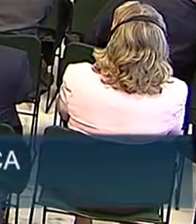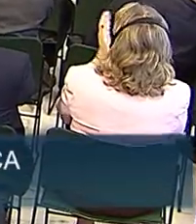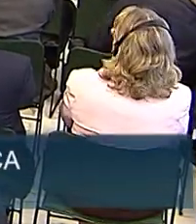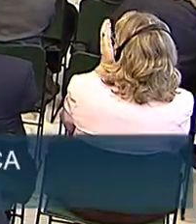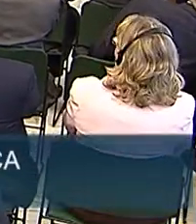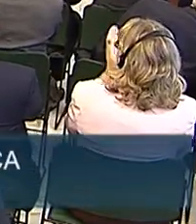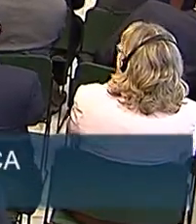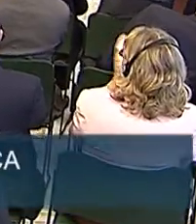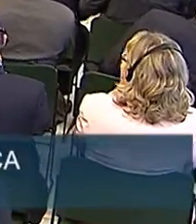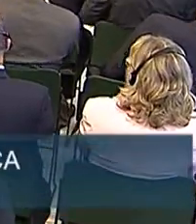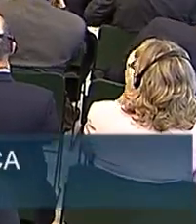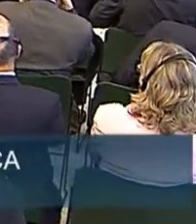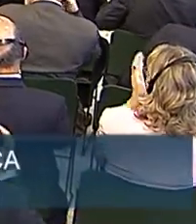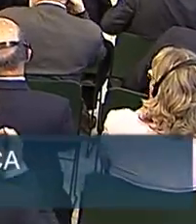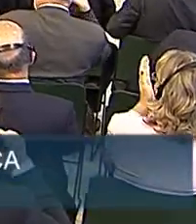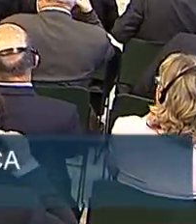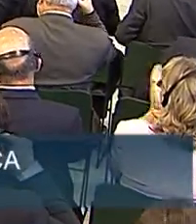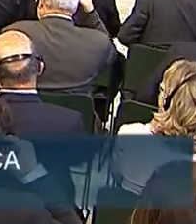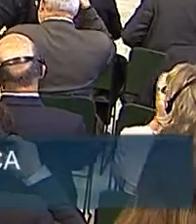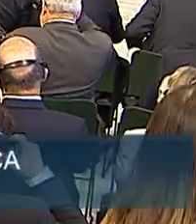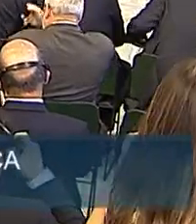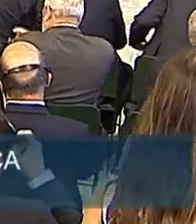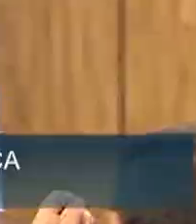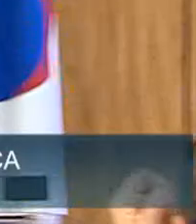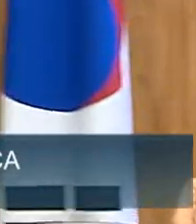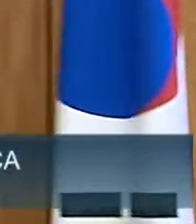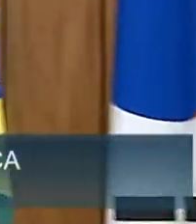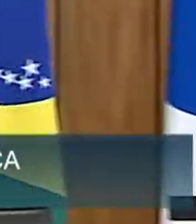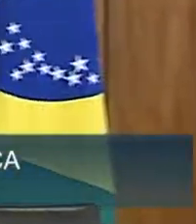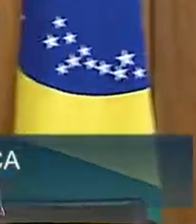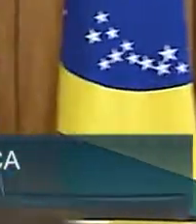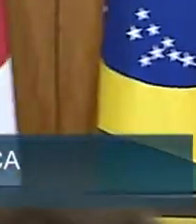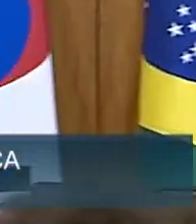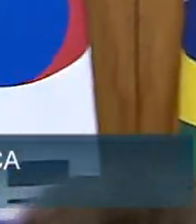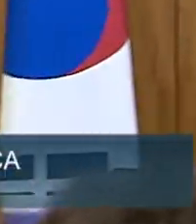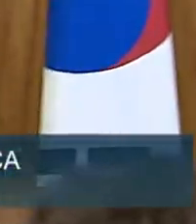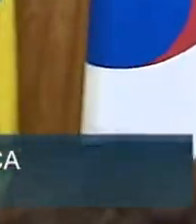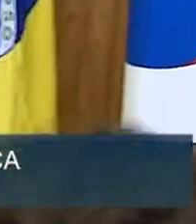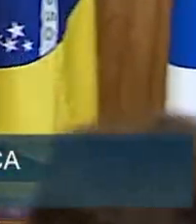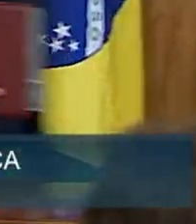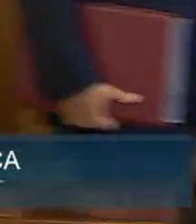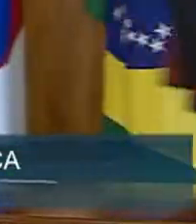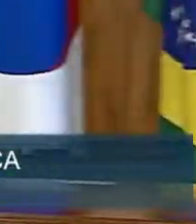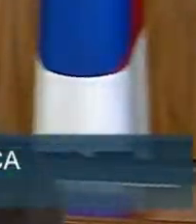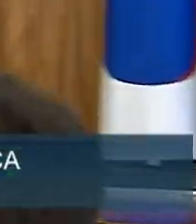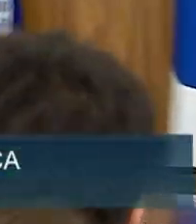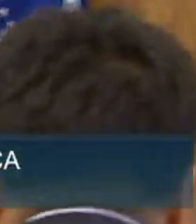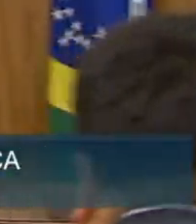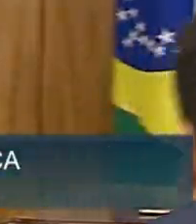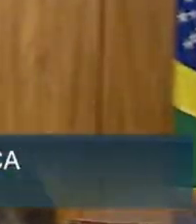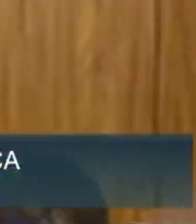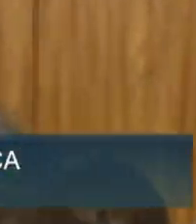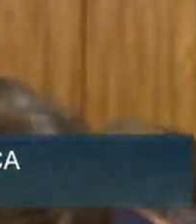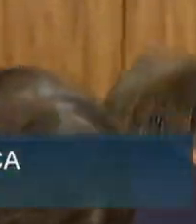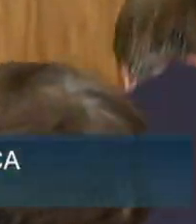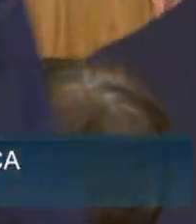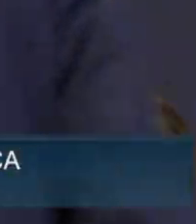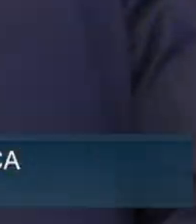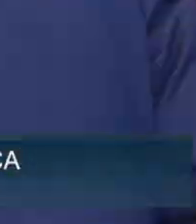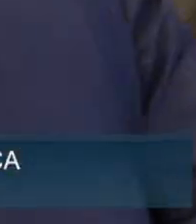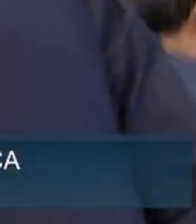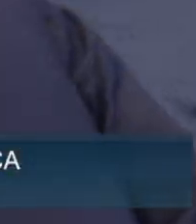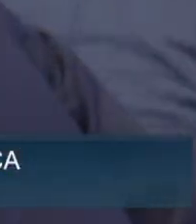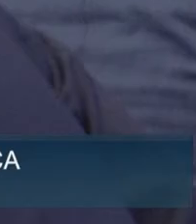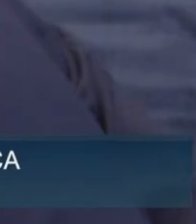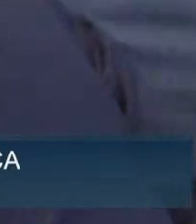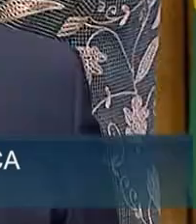Está encerrada esta cerimônia. Em nome do Brasil, o acordo e o MOU de assinatura foi concluído.